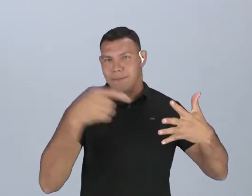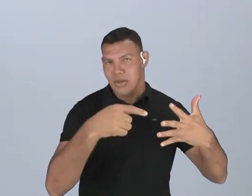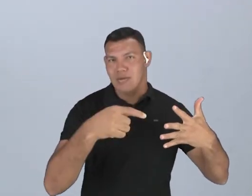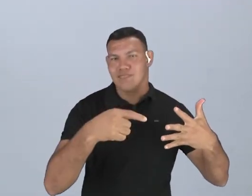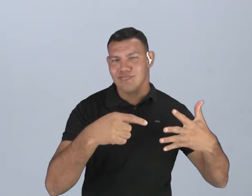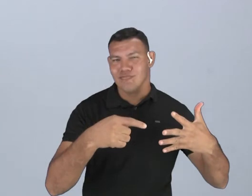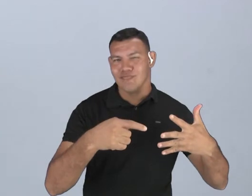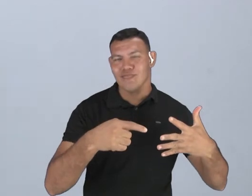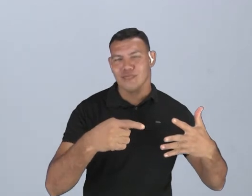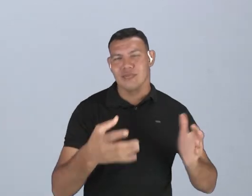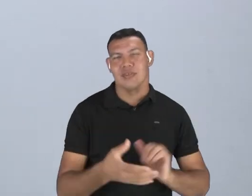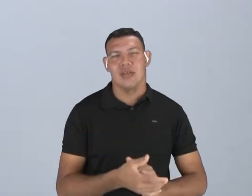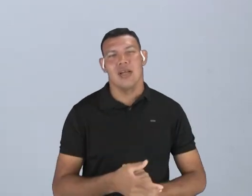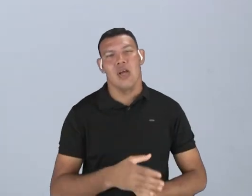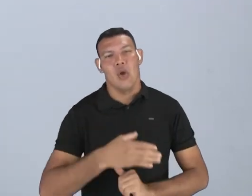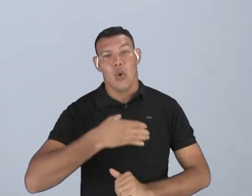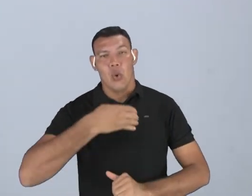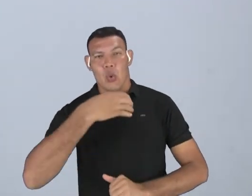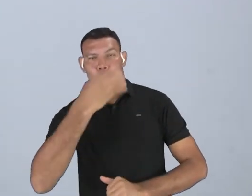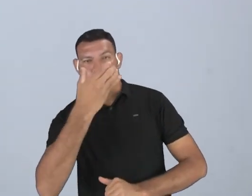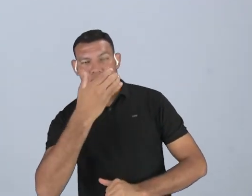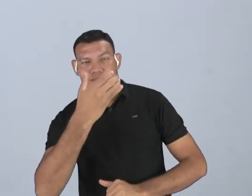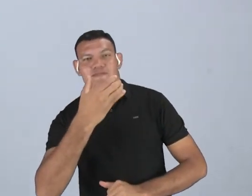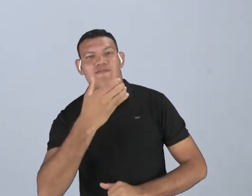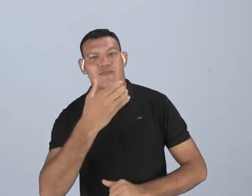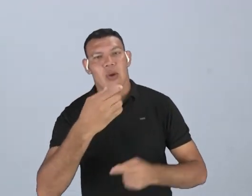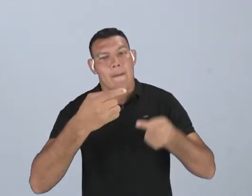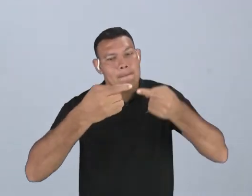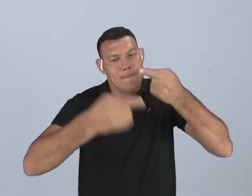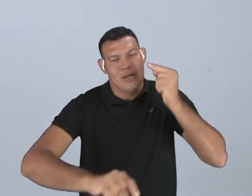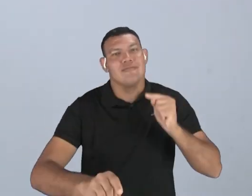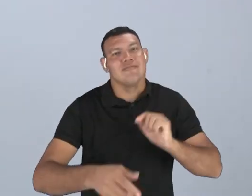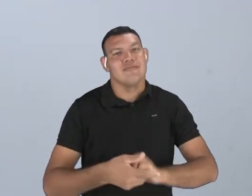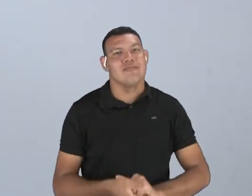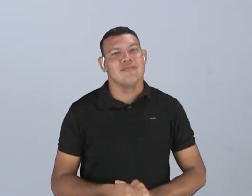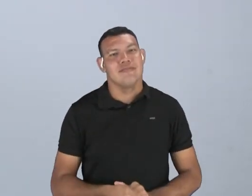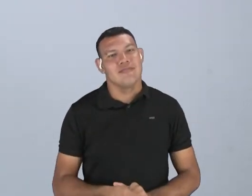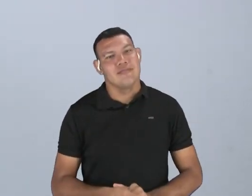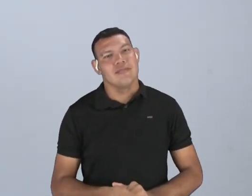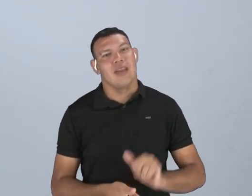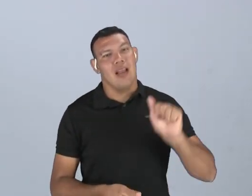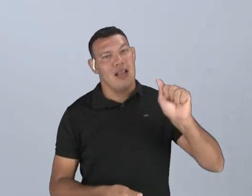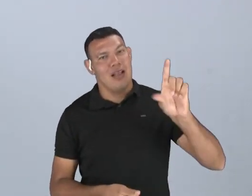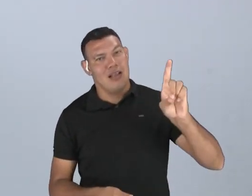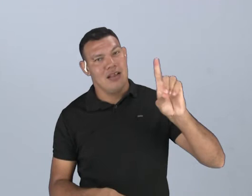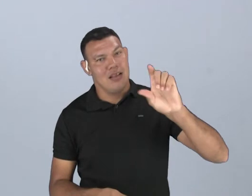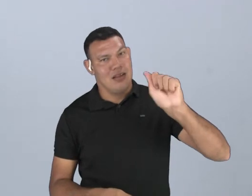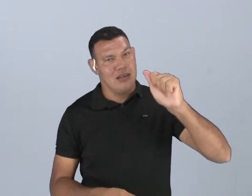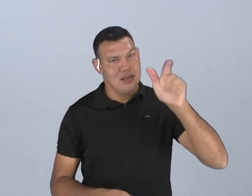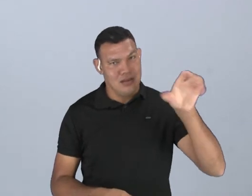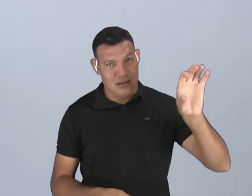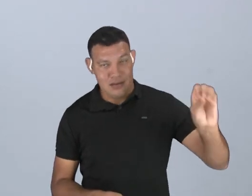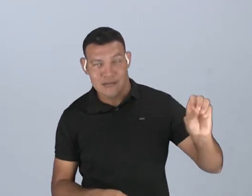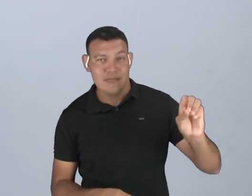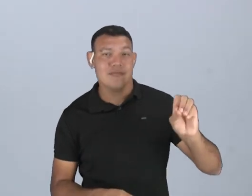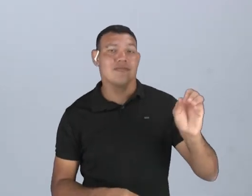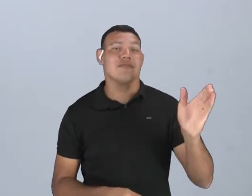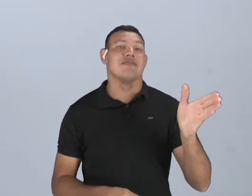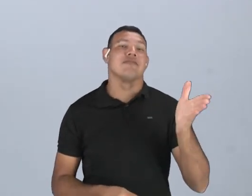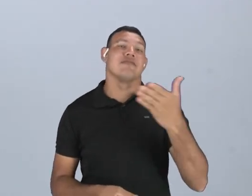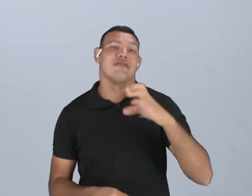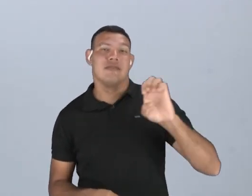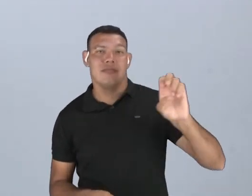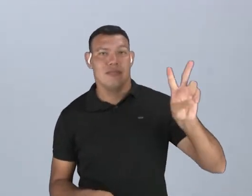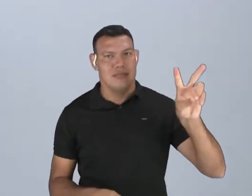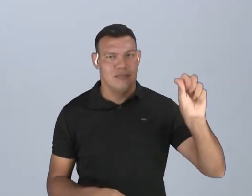proibido, da serpente, do Adão e Eva, e etc., que Maurício de Souza, o grande